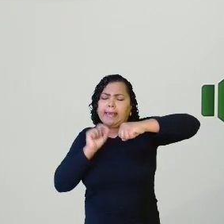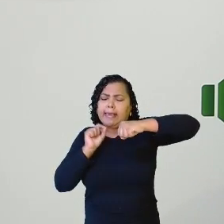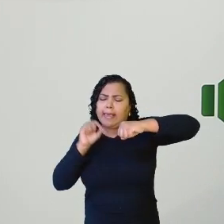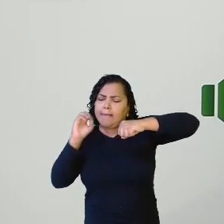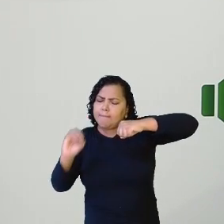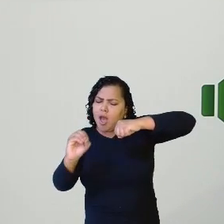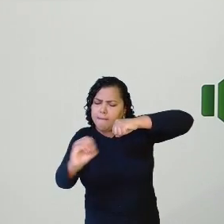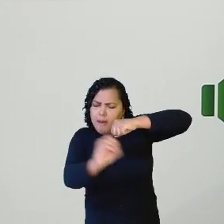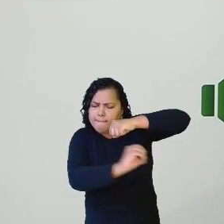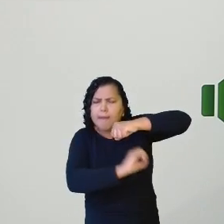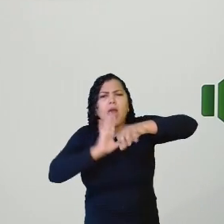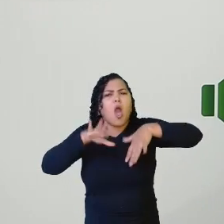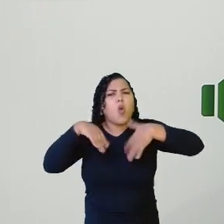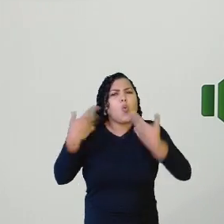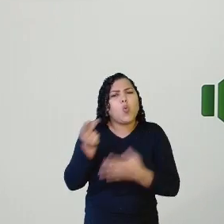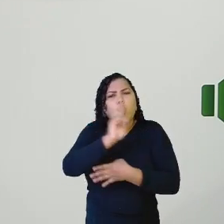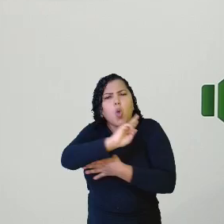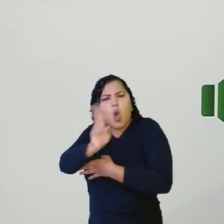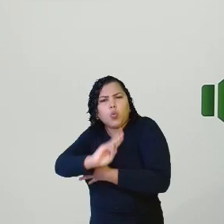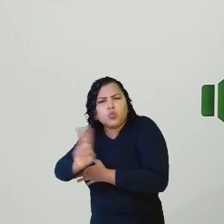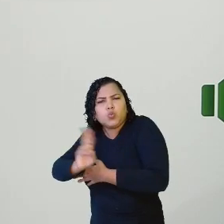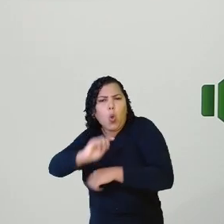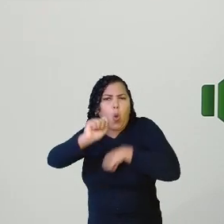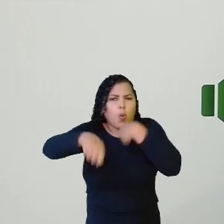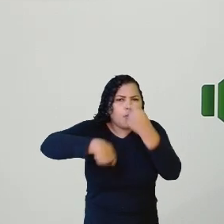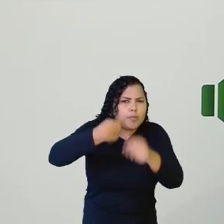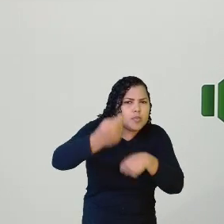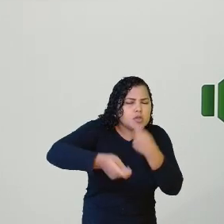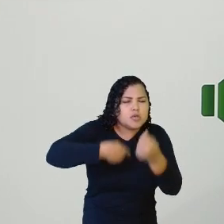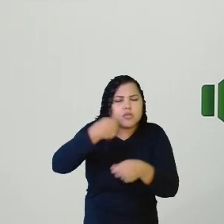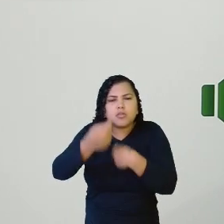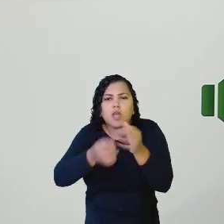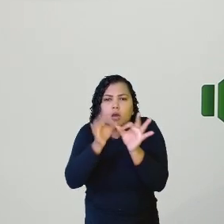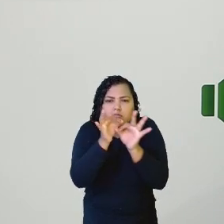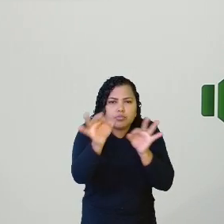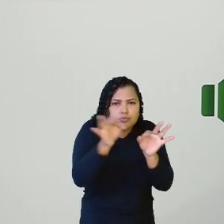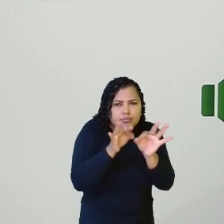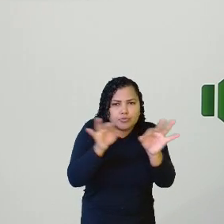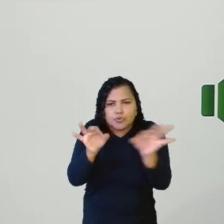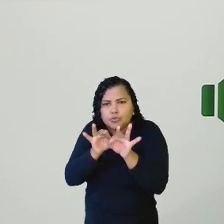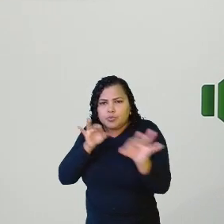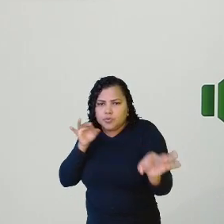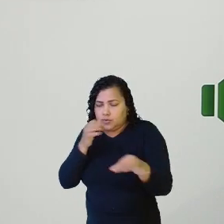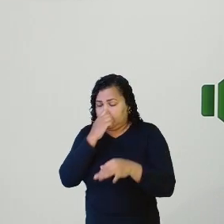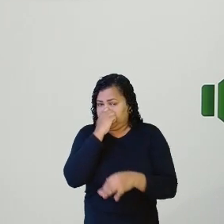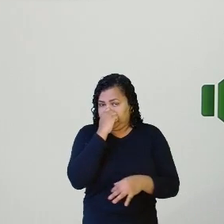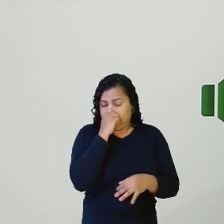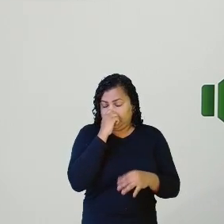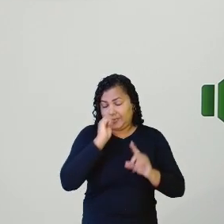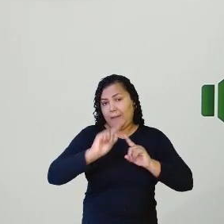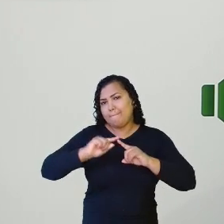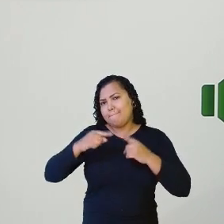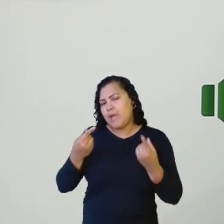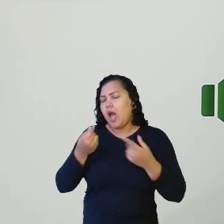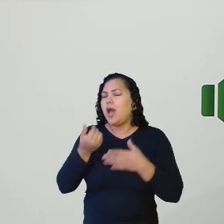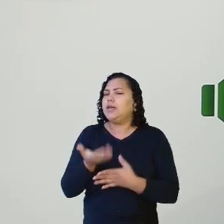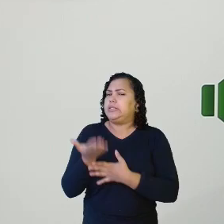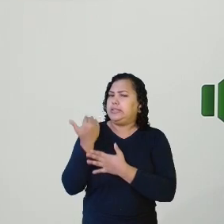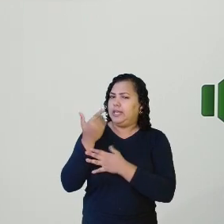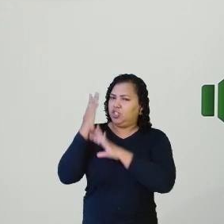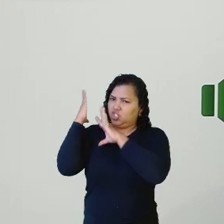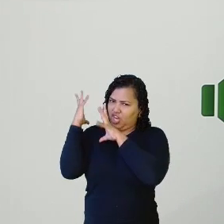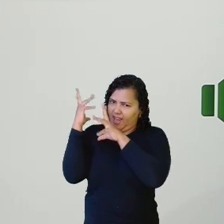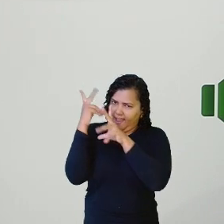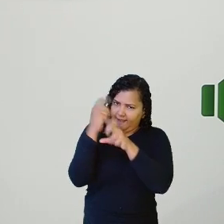planetas, quais eram os nomes deles, as distâncias e as distâncias deles em relação à Terra. Só que antes de